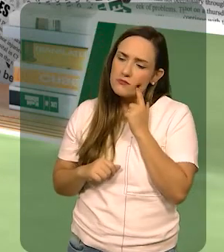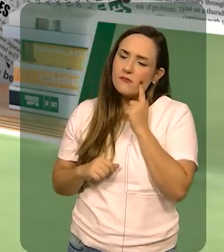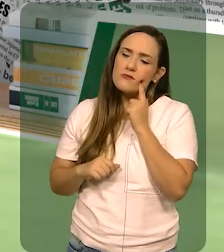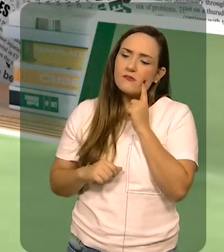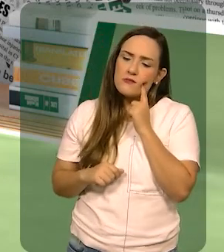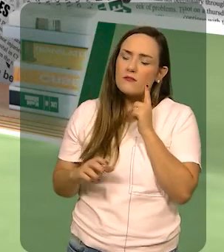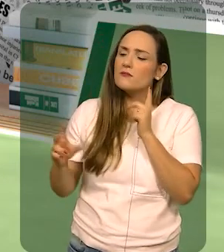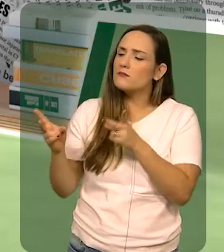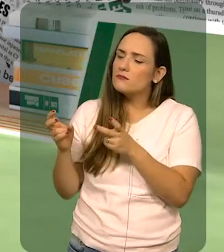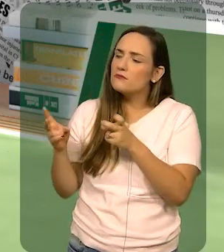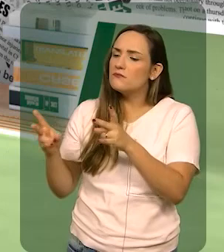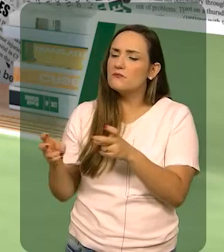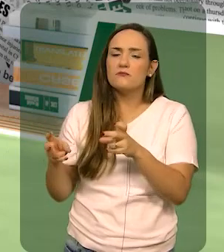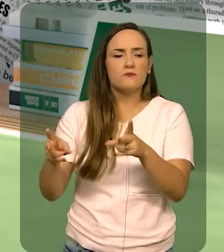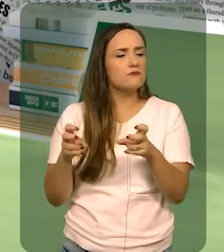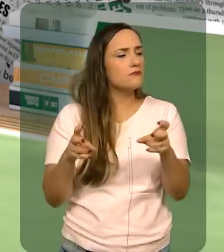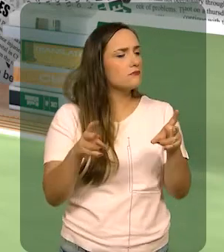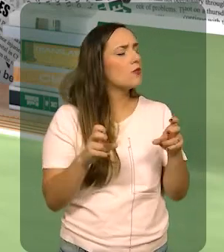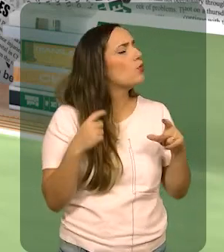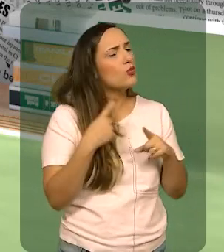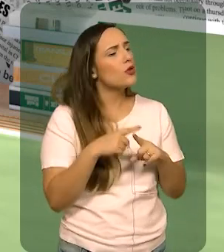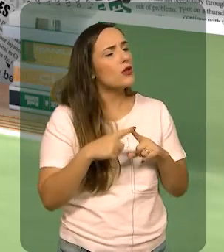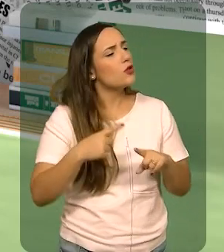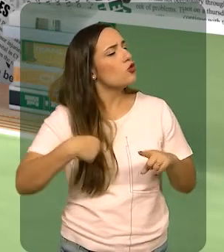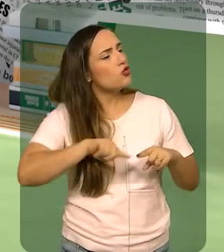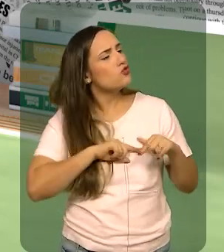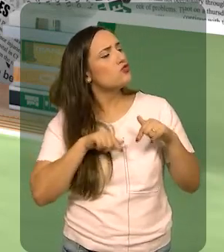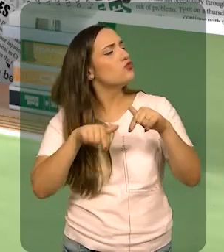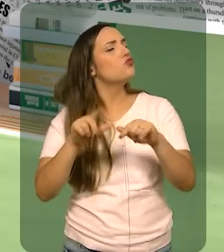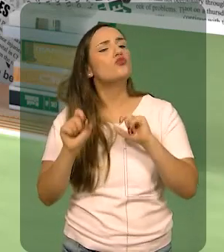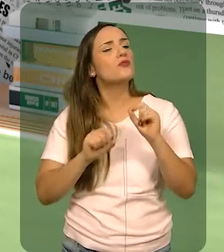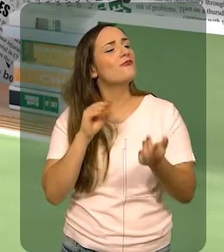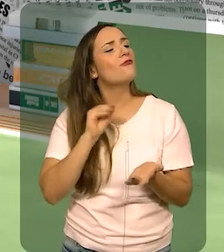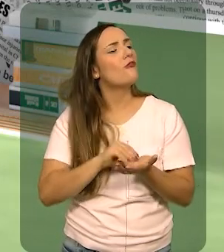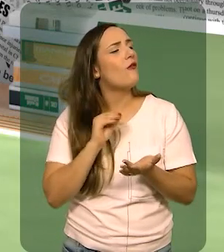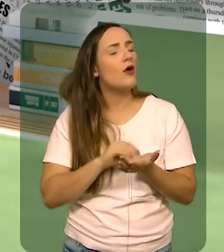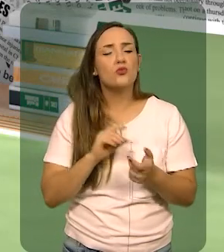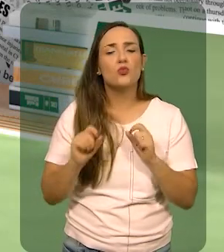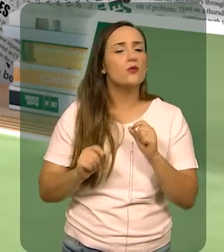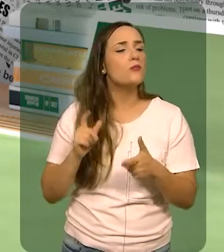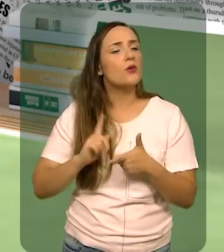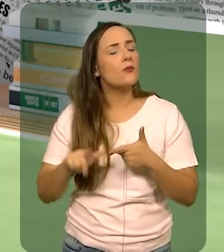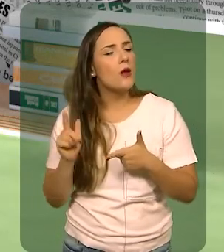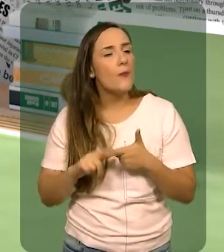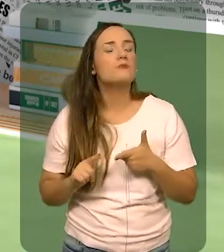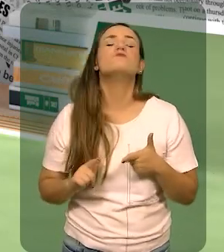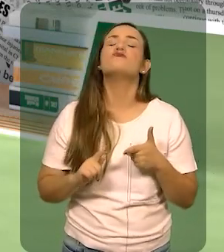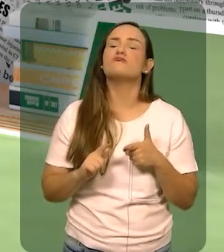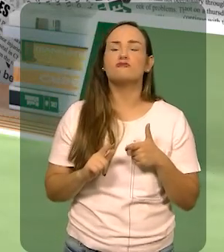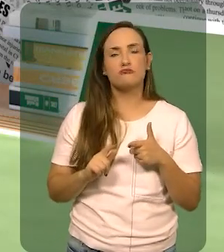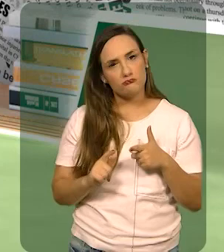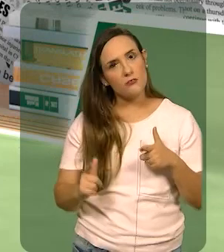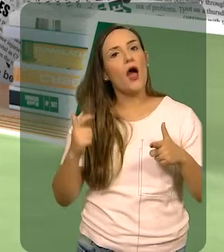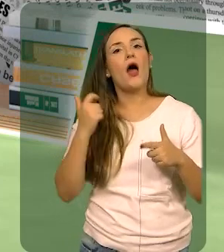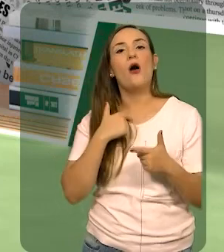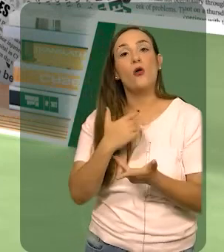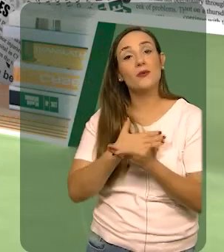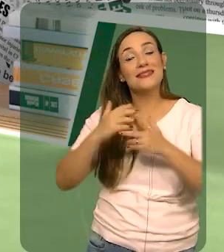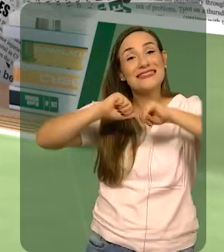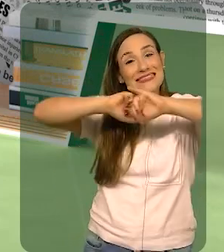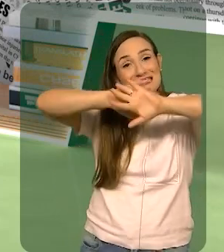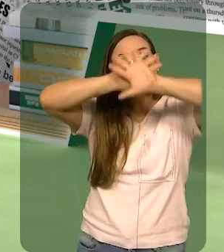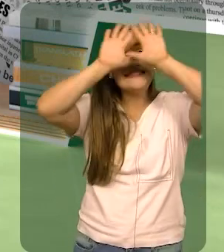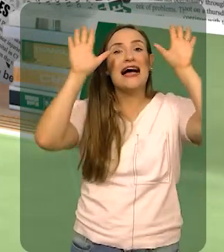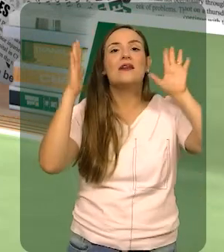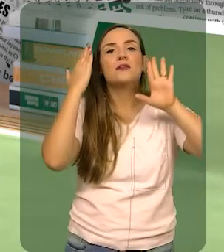entender, buscar informações de qual é a luta, de qual que eram as pautas que eram colocadas ali, eu sabia que eu comecei a